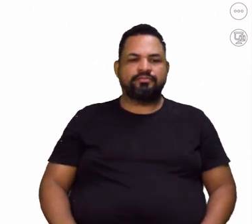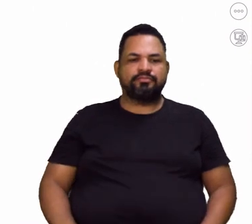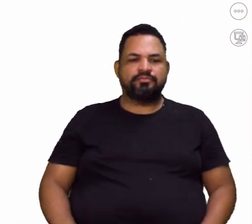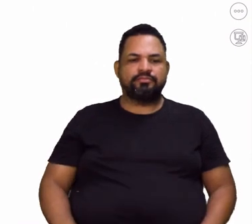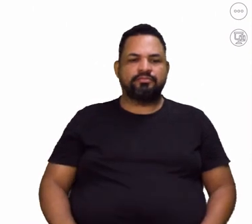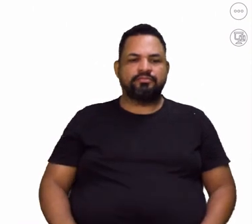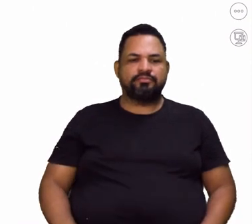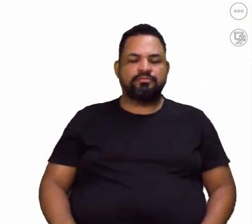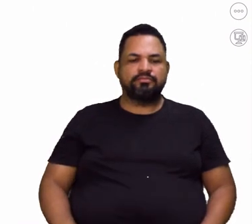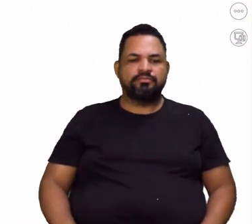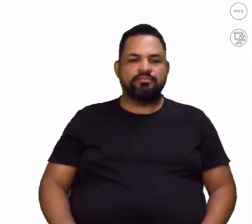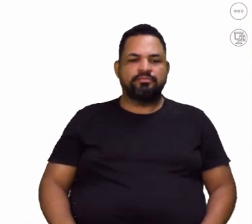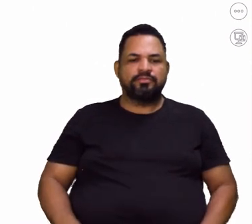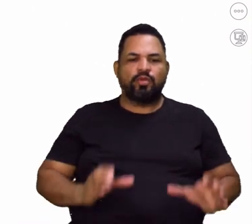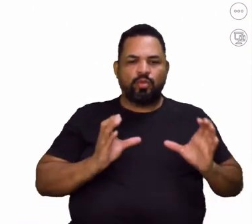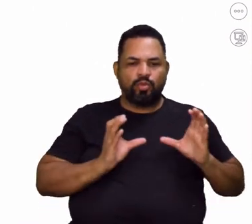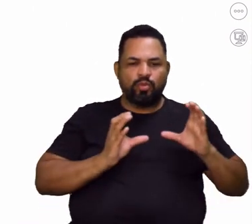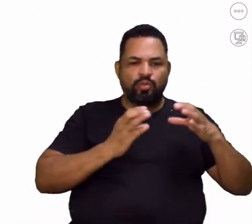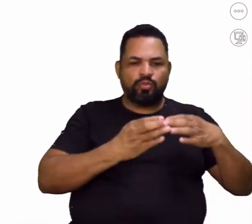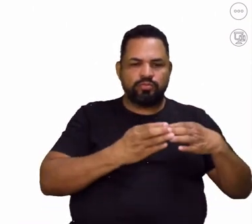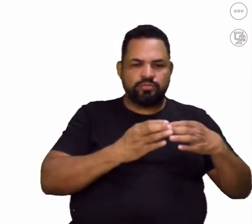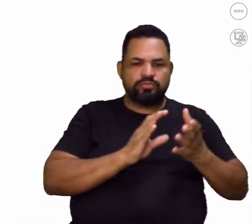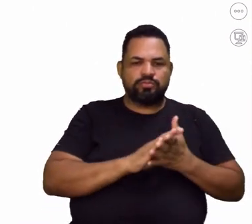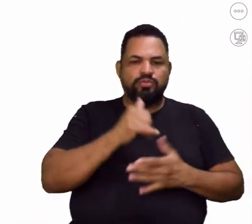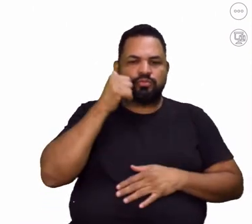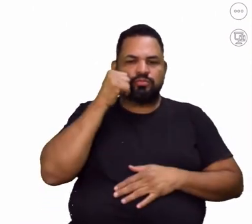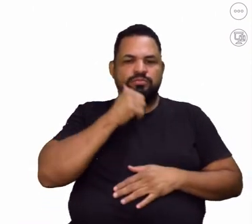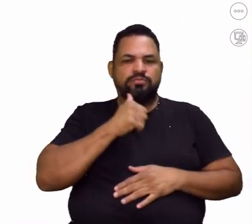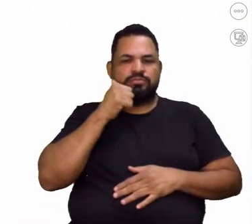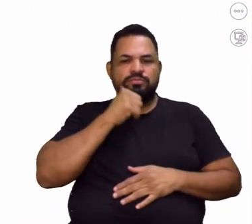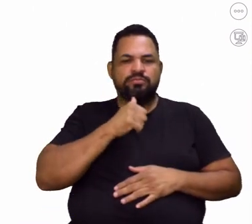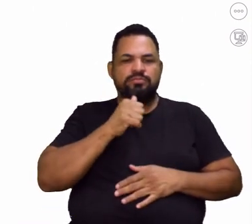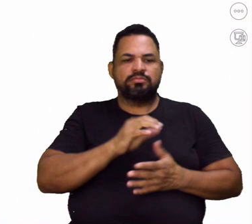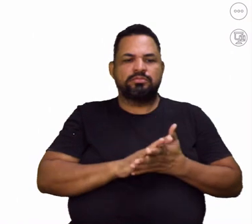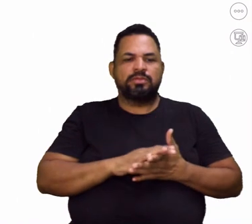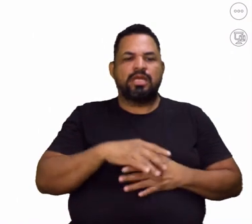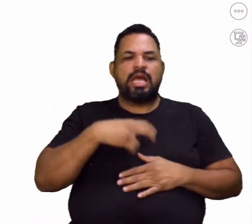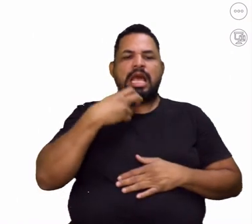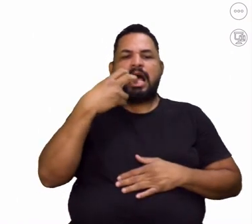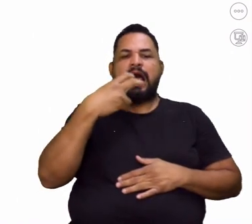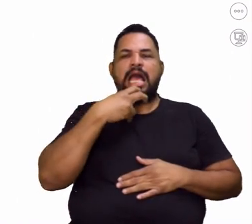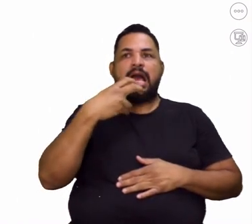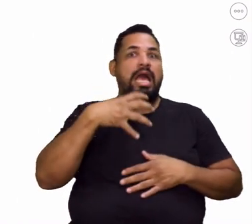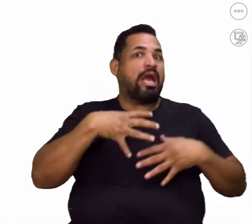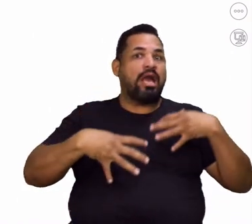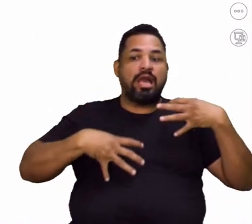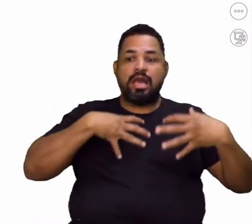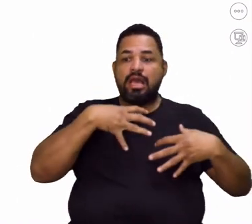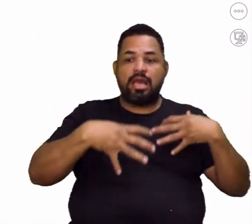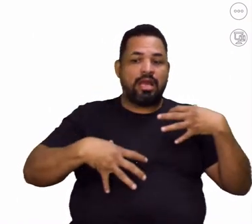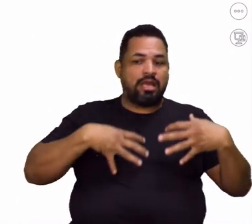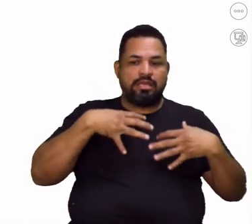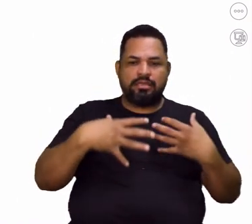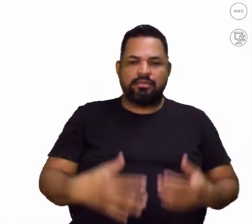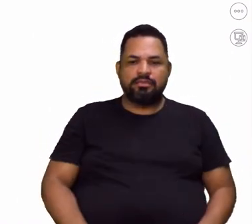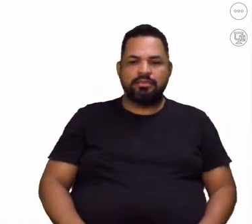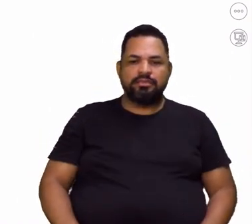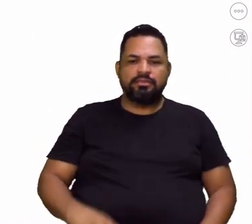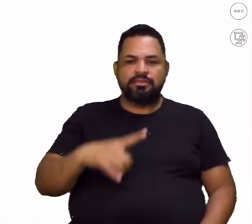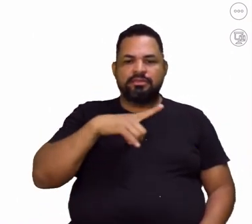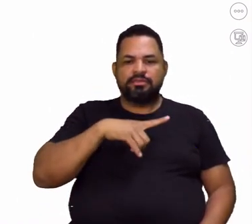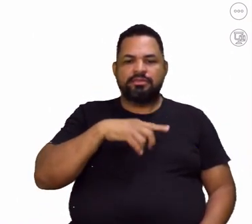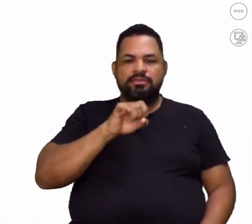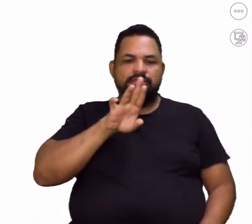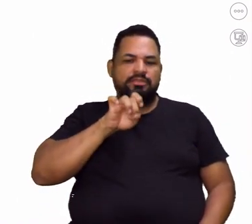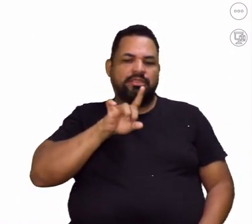é suja. Um bando de mulheres gritavam assustada. Então, aqui está tendo um